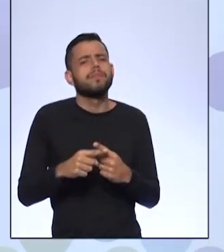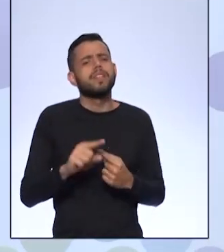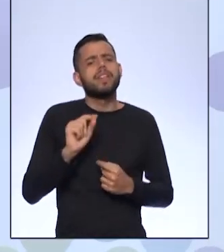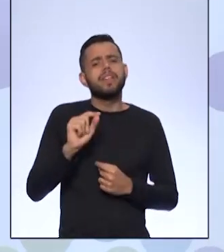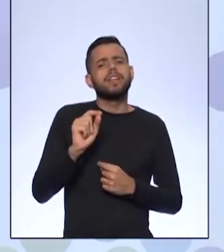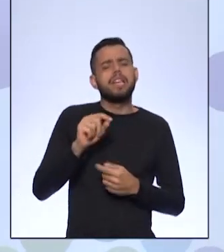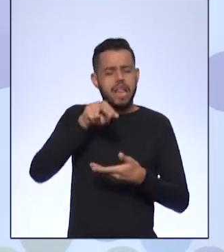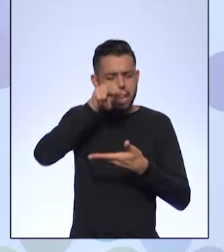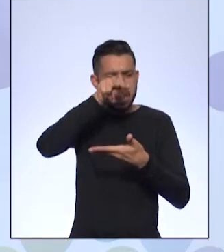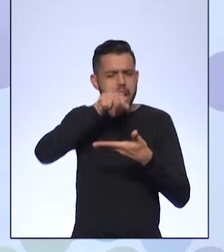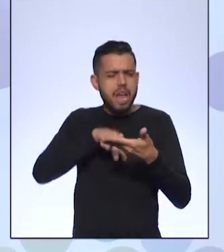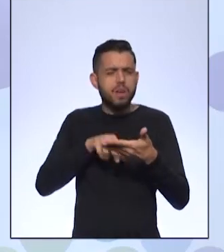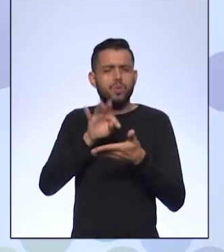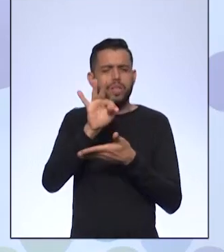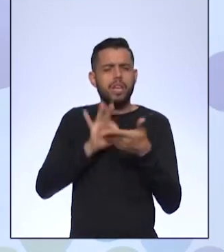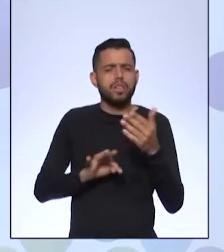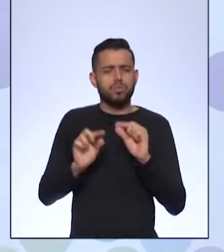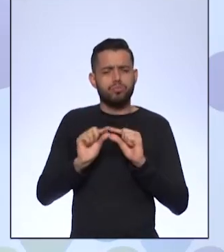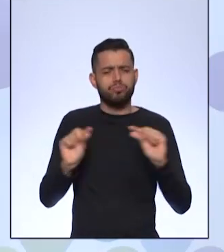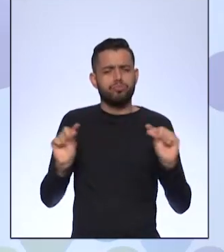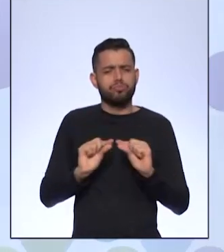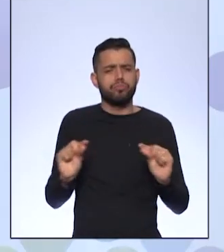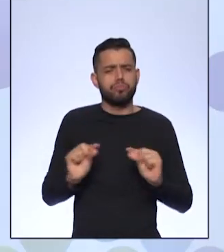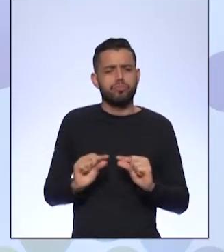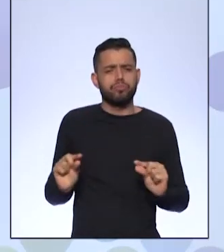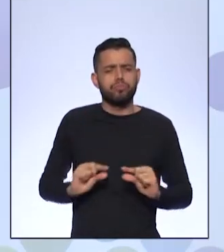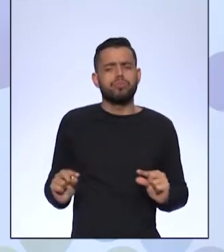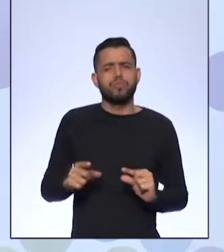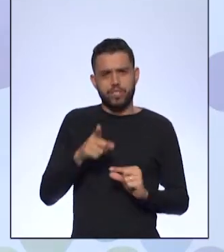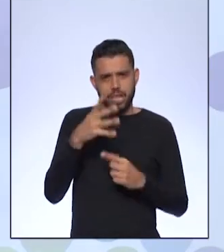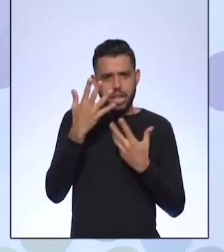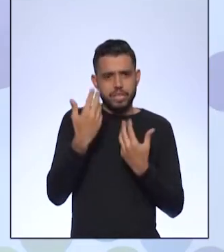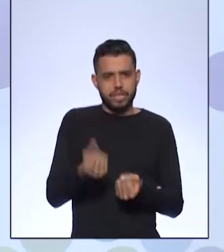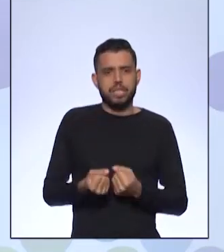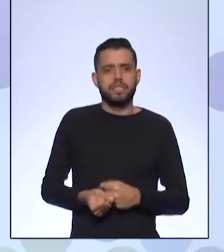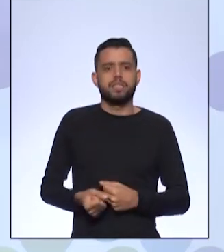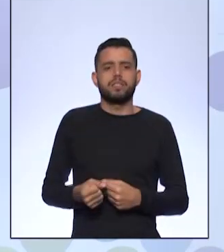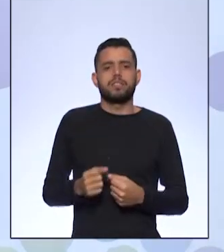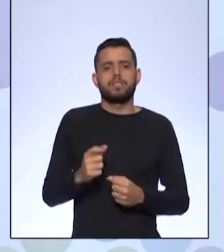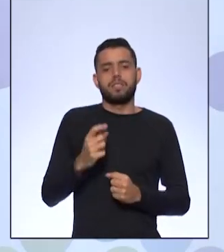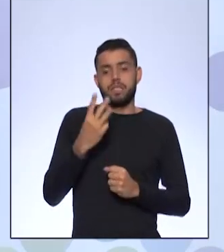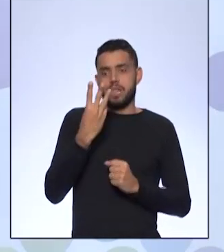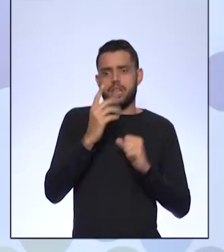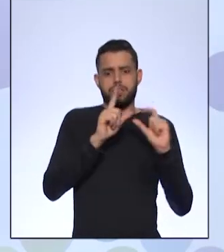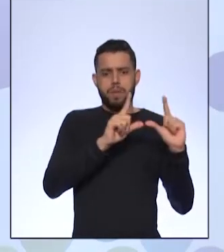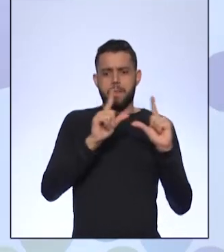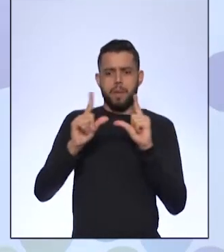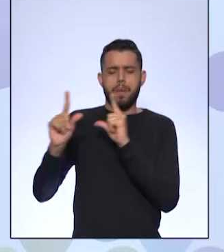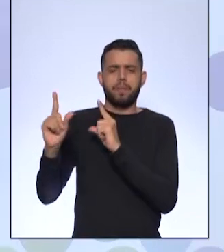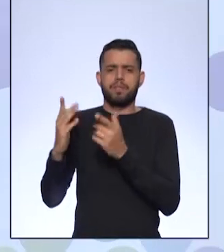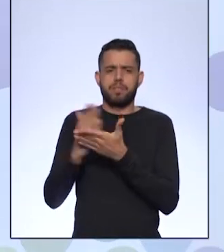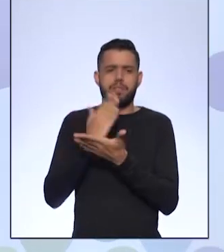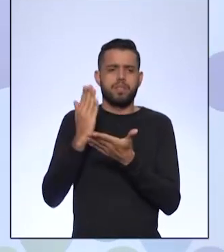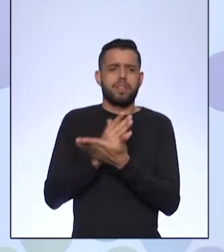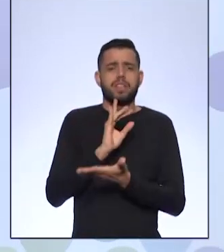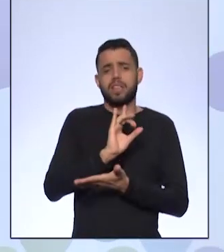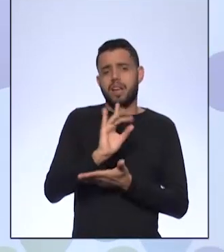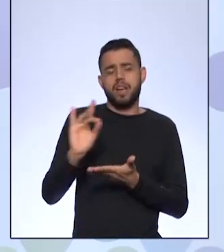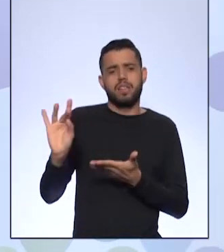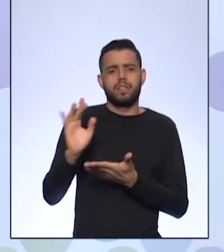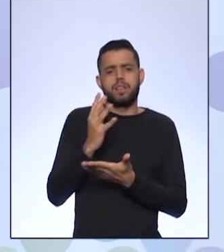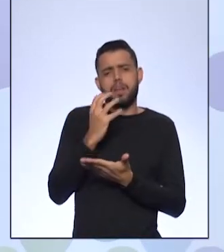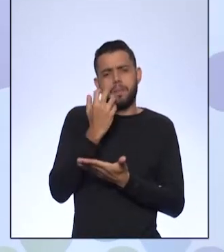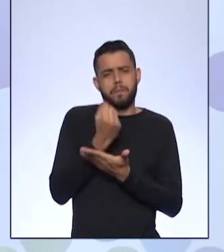realmente lê os termos de consentimento? 3 páginas de termo de consentimento para cada aplicativo que você